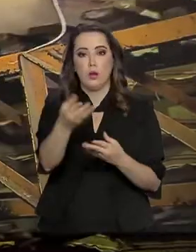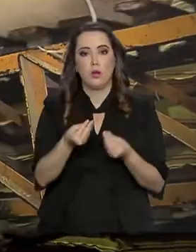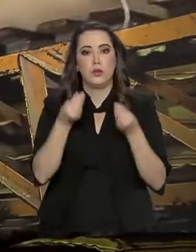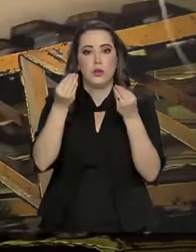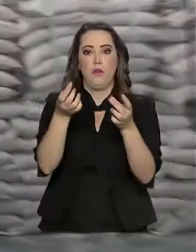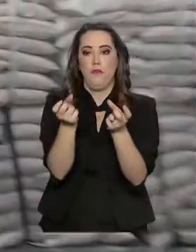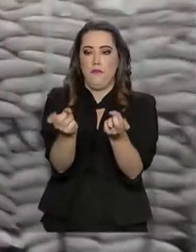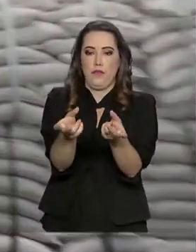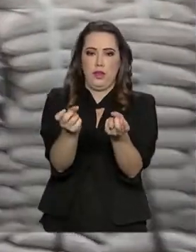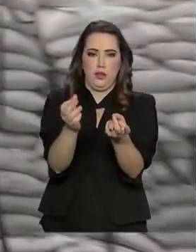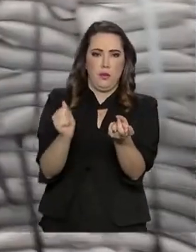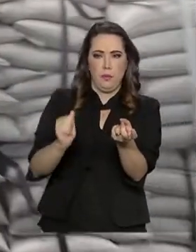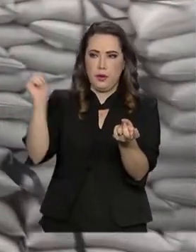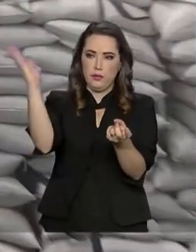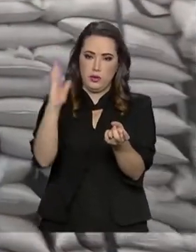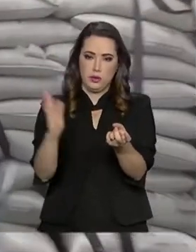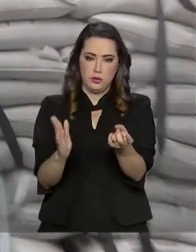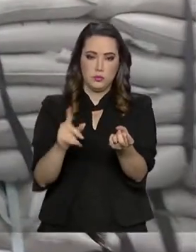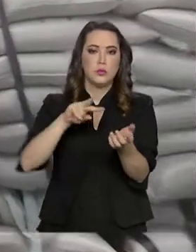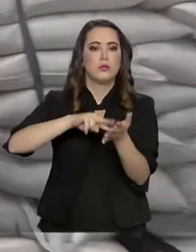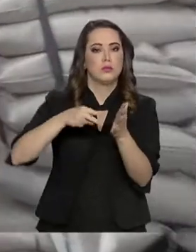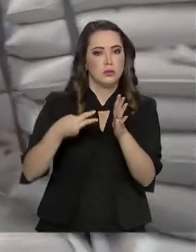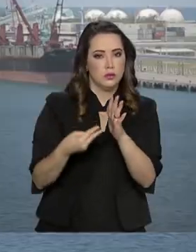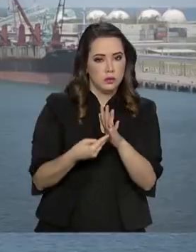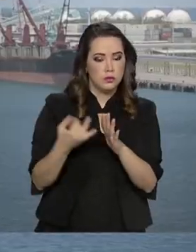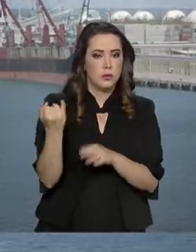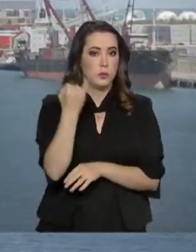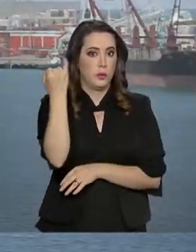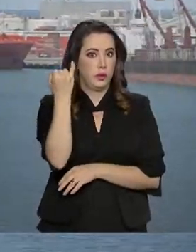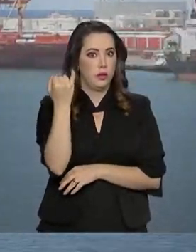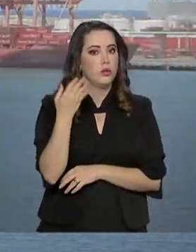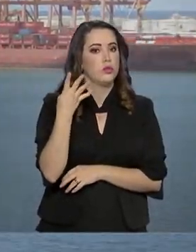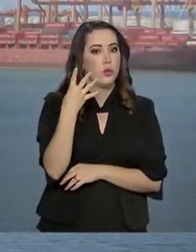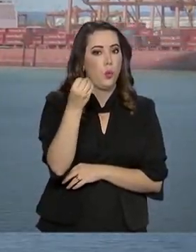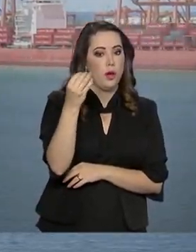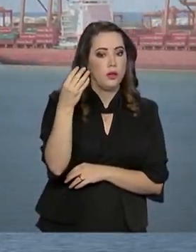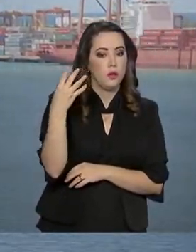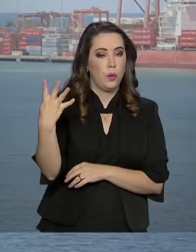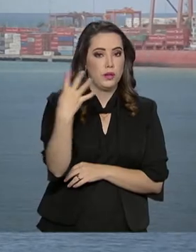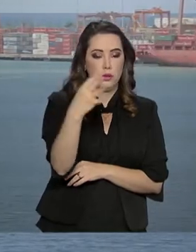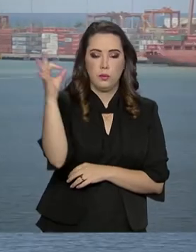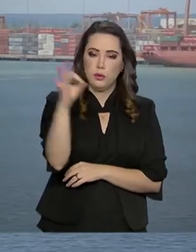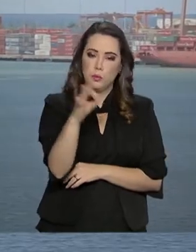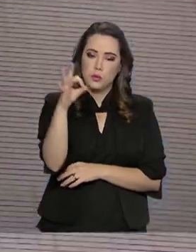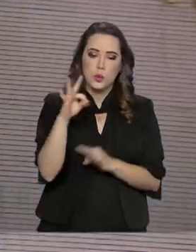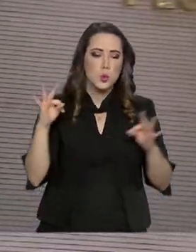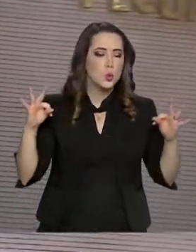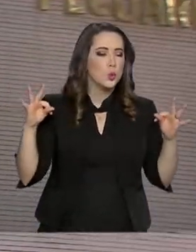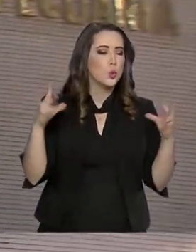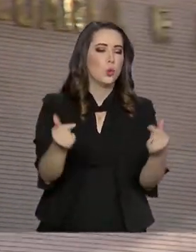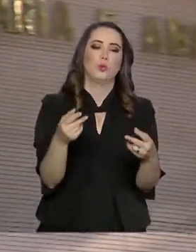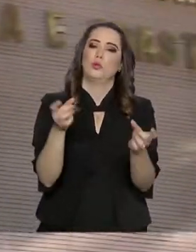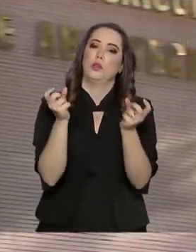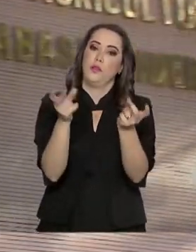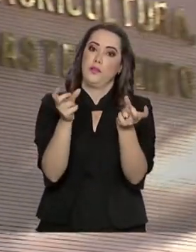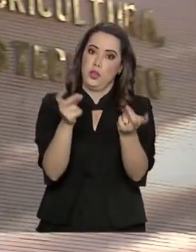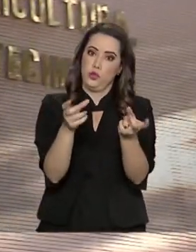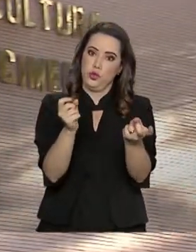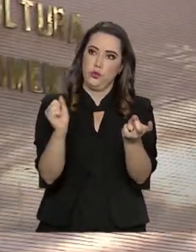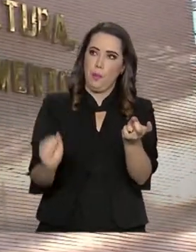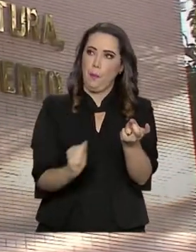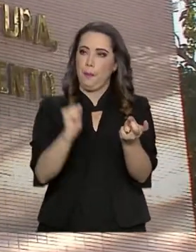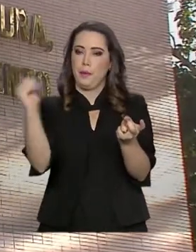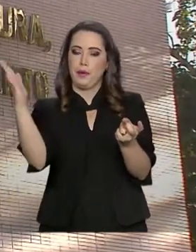superávit da balança comercial. Representam cerca de 44% de tudo que é vendido pelo país, segundo o Ministério da